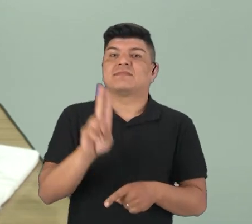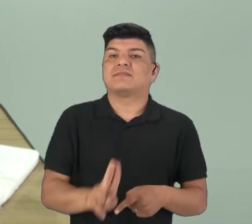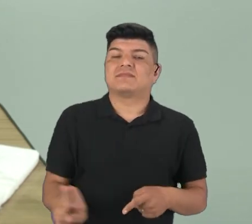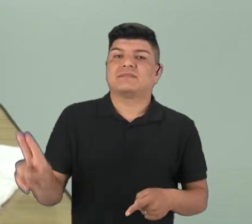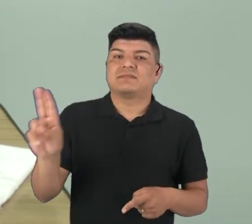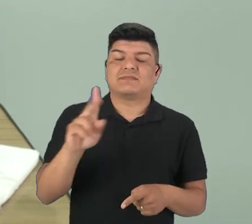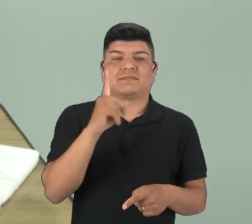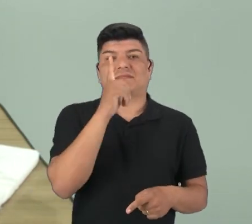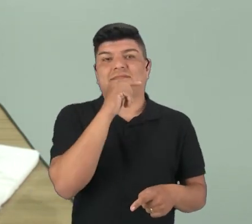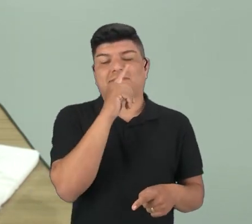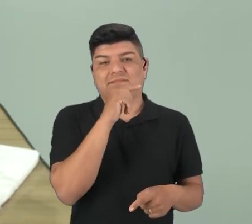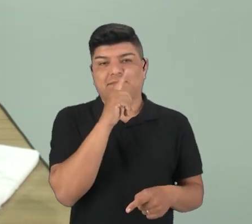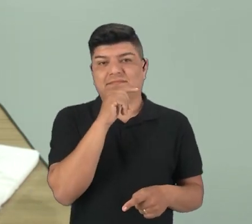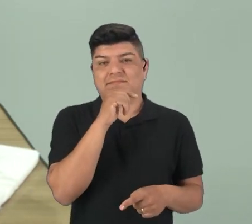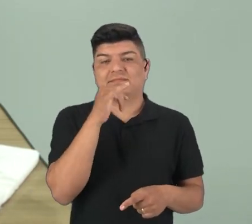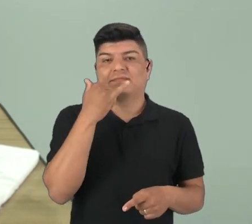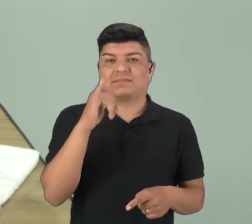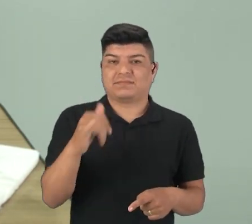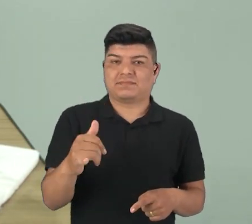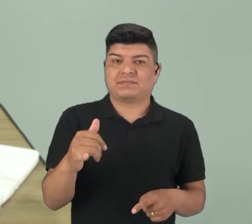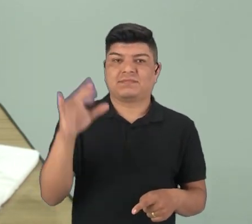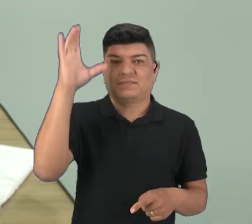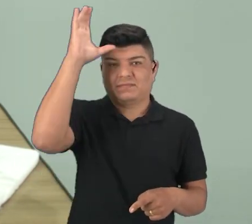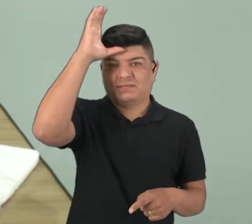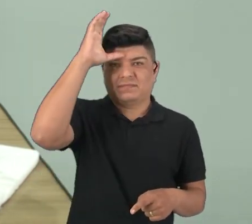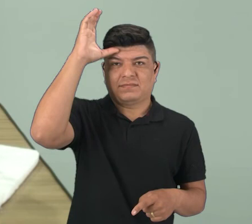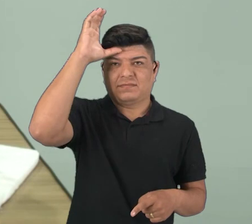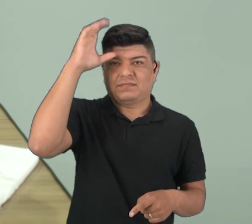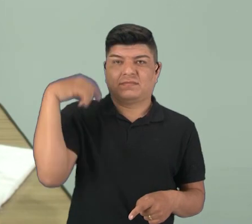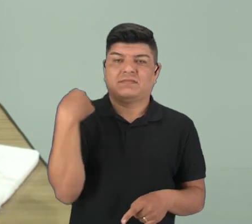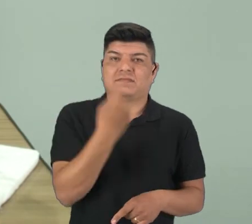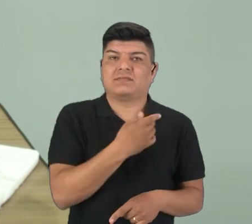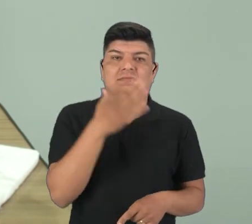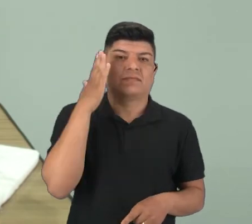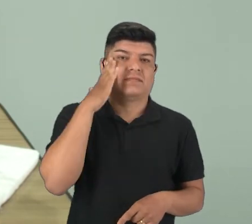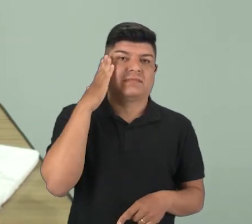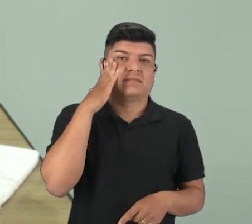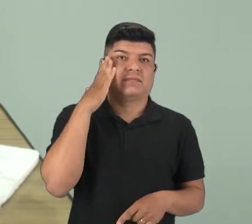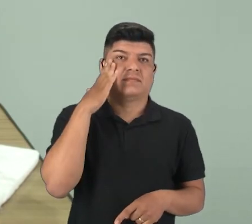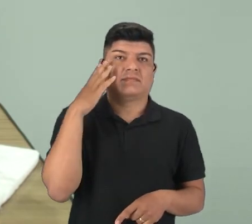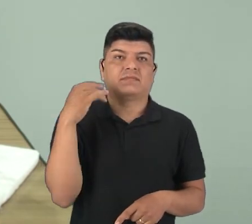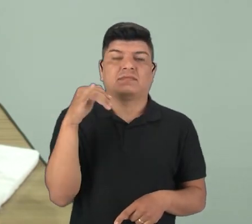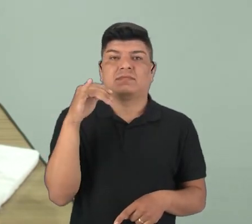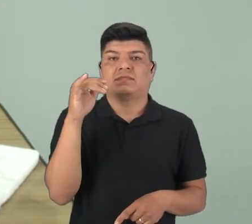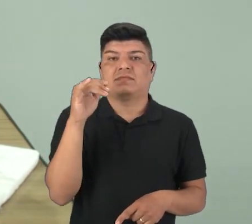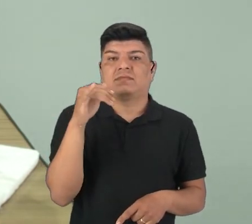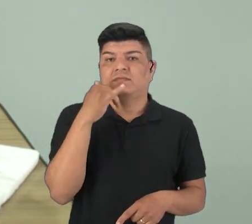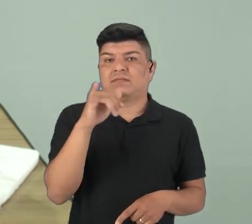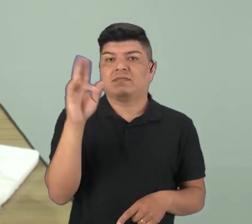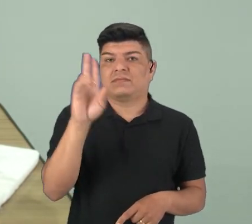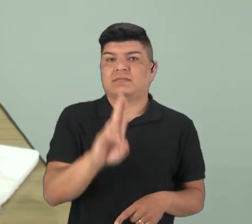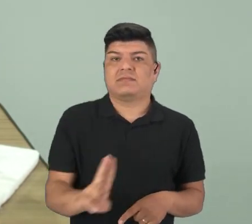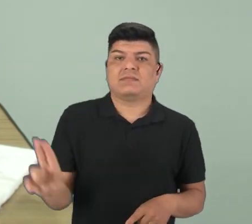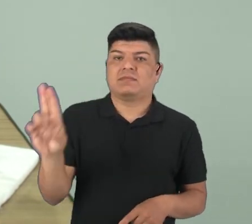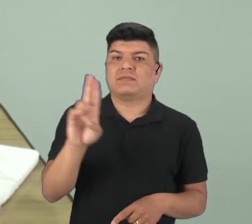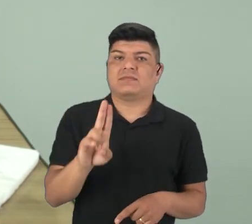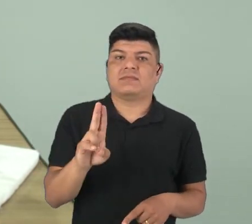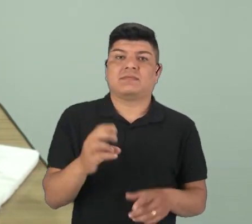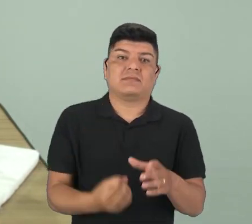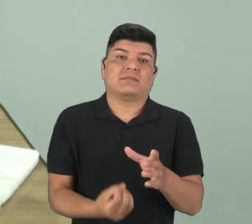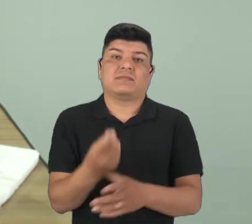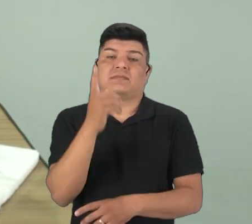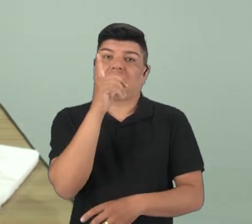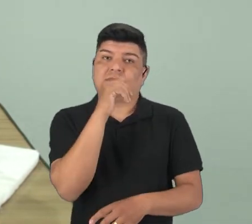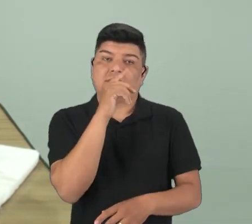utilização da água, da energia consciente quando nós sabemos que aquela energia que nós estamos utilizando, ela provém de